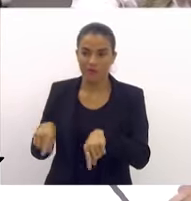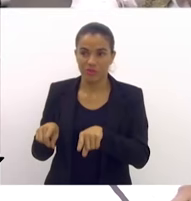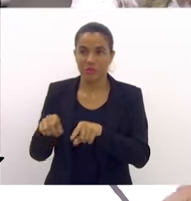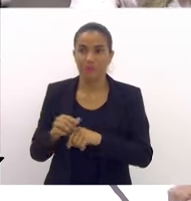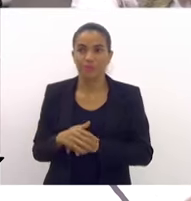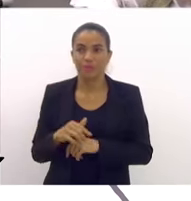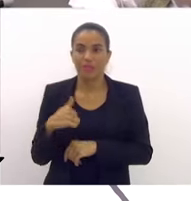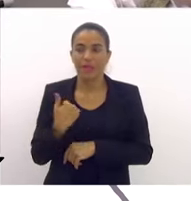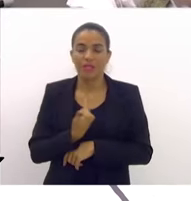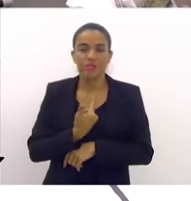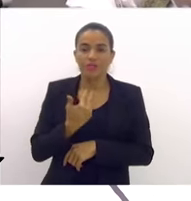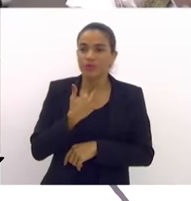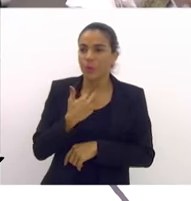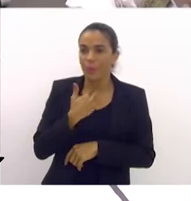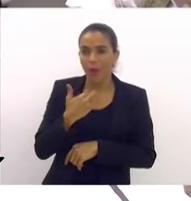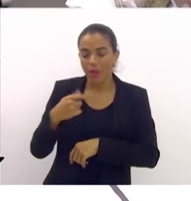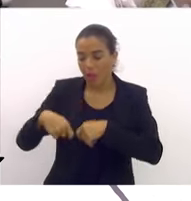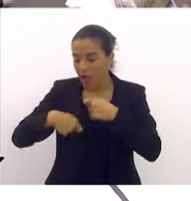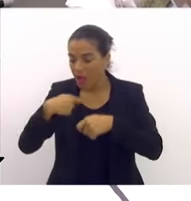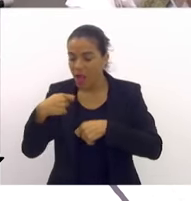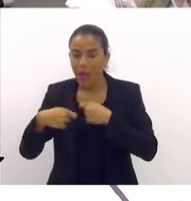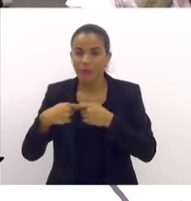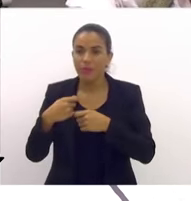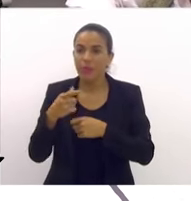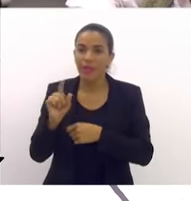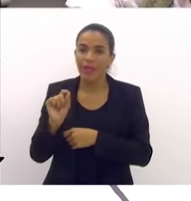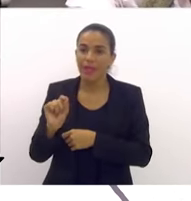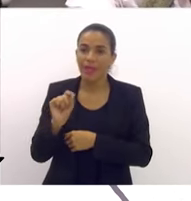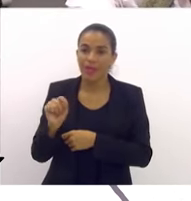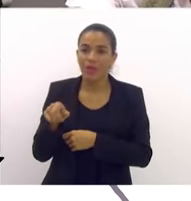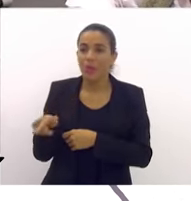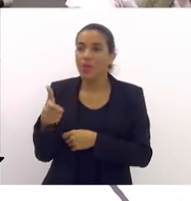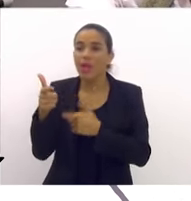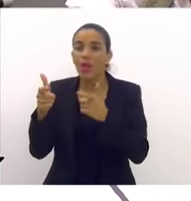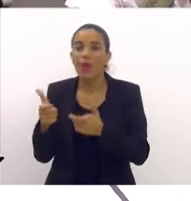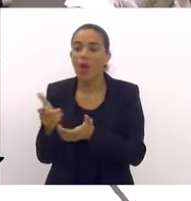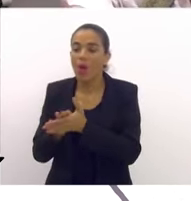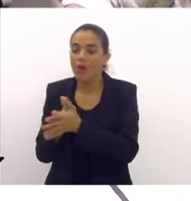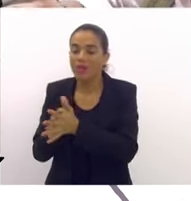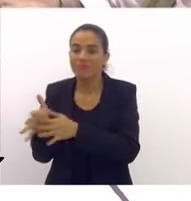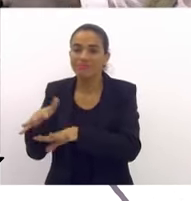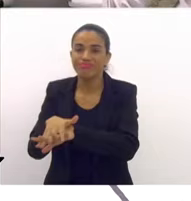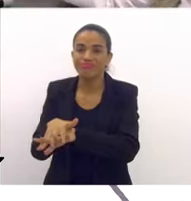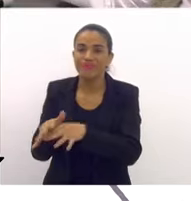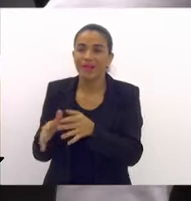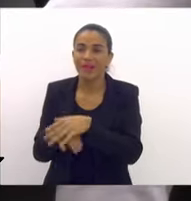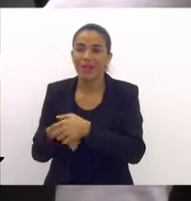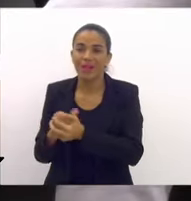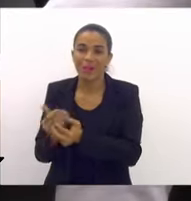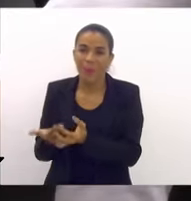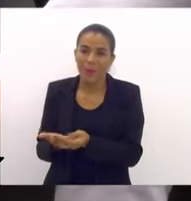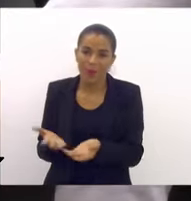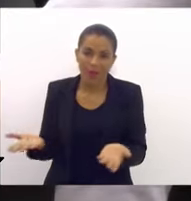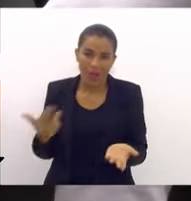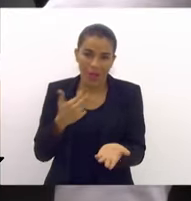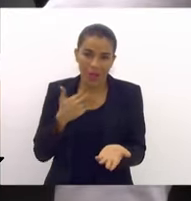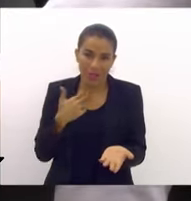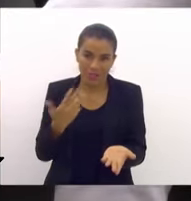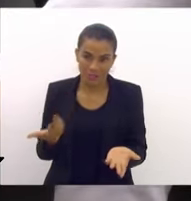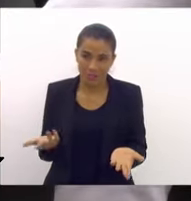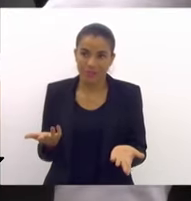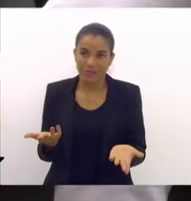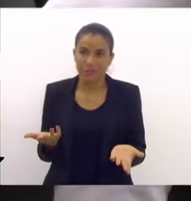gente não pode ficar comendo comida de trabalhadores que estão sem ter como lavar a mão, sem ter onde usar o banheiro, isso. Fazendo isso pelas ruas. Esse é o fato.